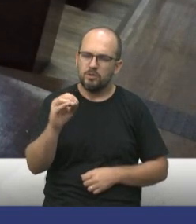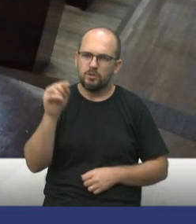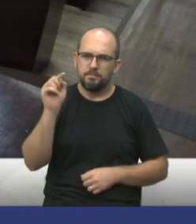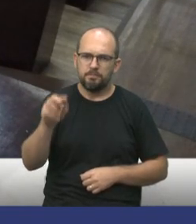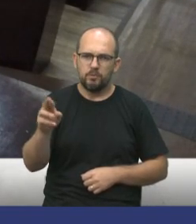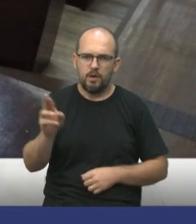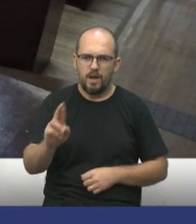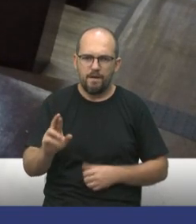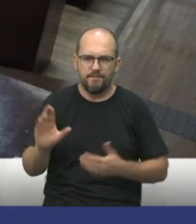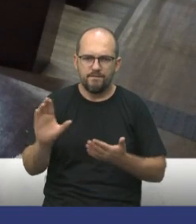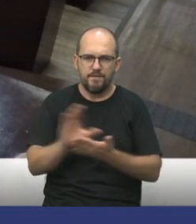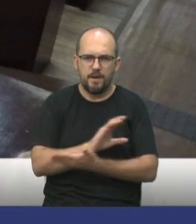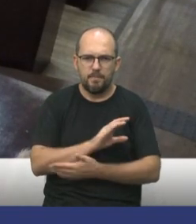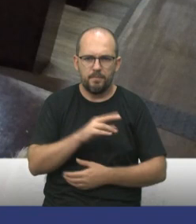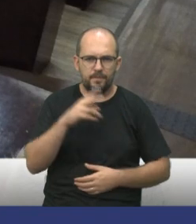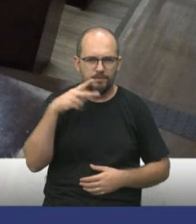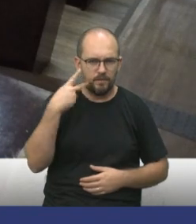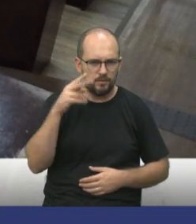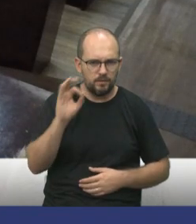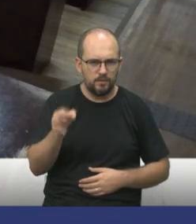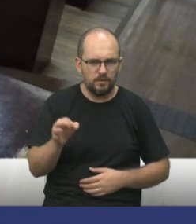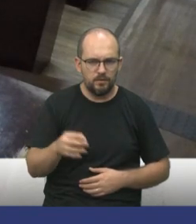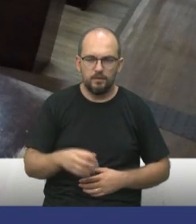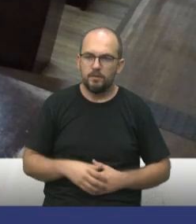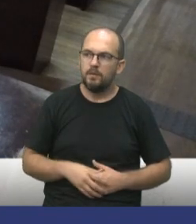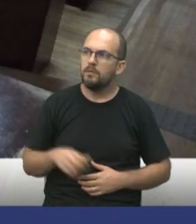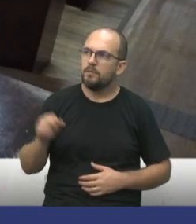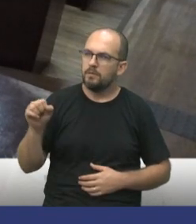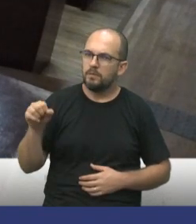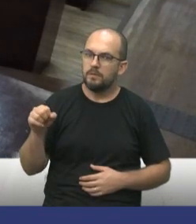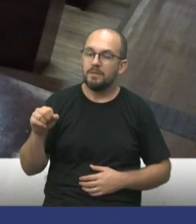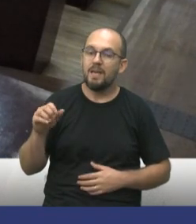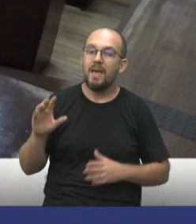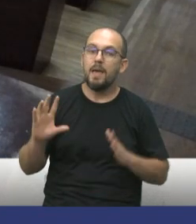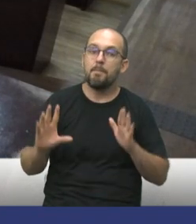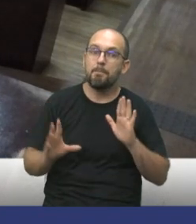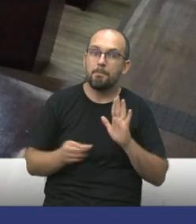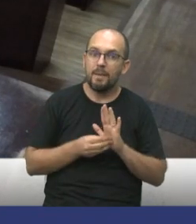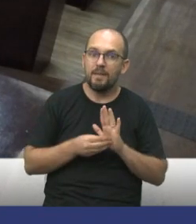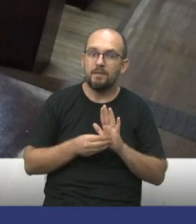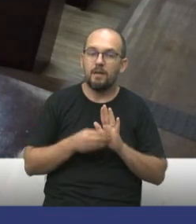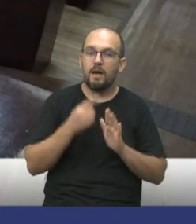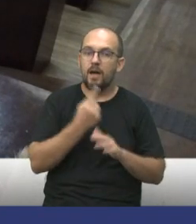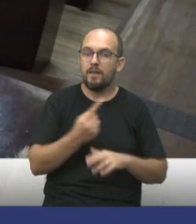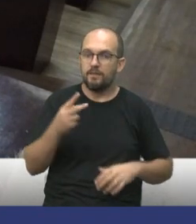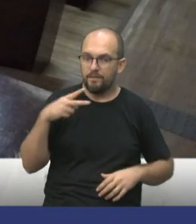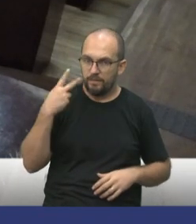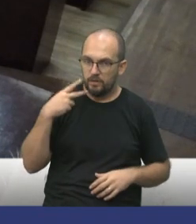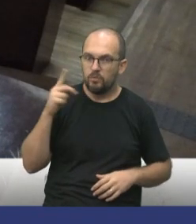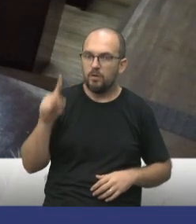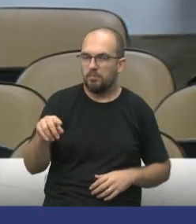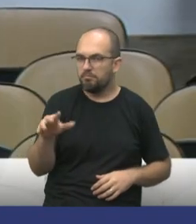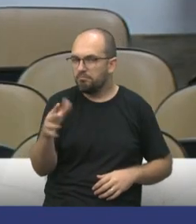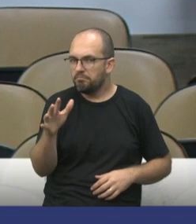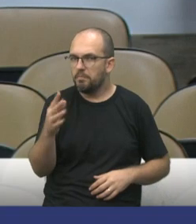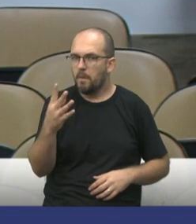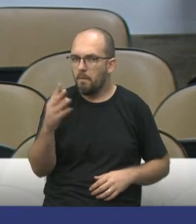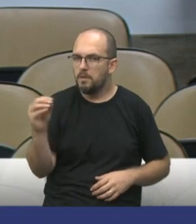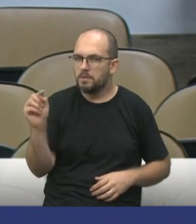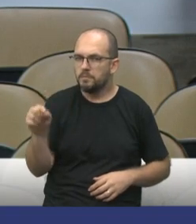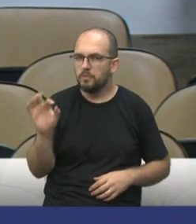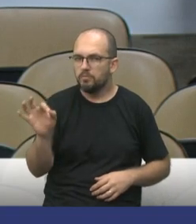As verbas dos vereadores? Isso, as emendas mil. Impositivas para cada vereador, bem próximo de 400 Sim.